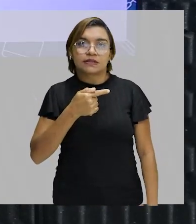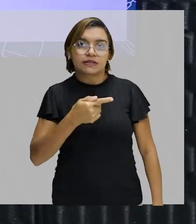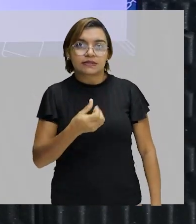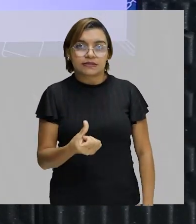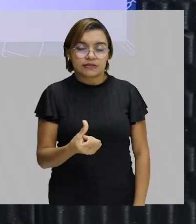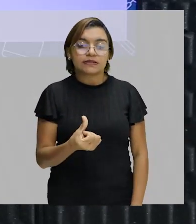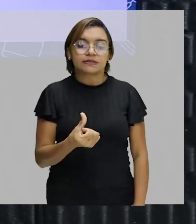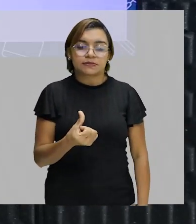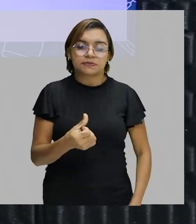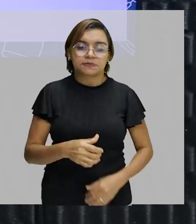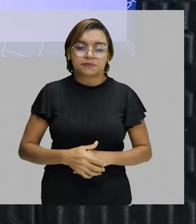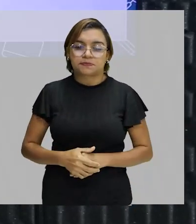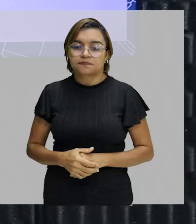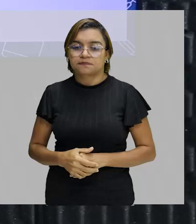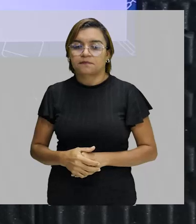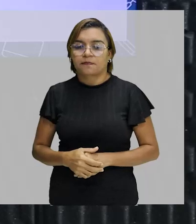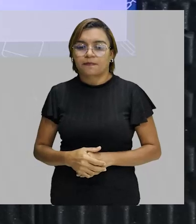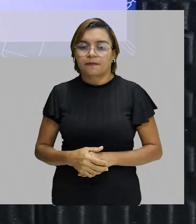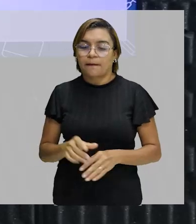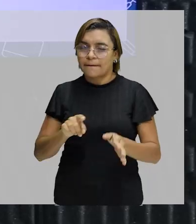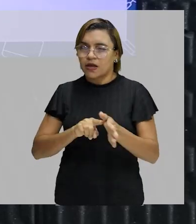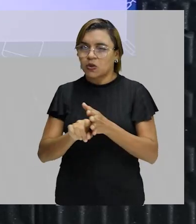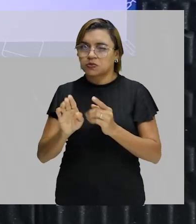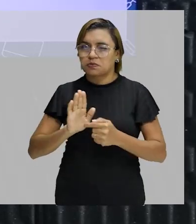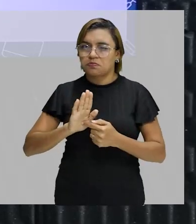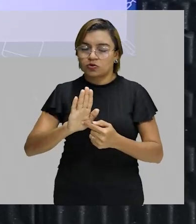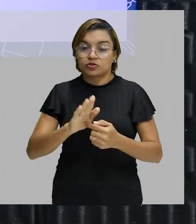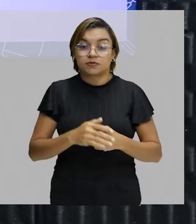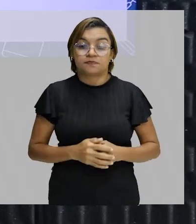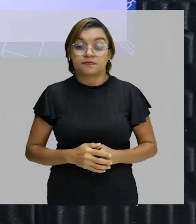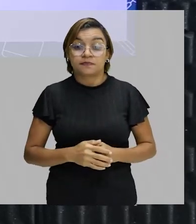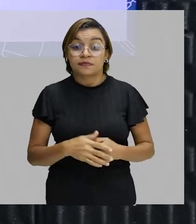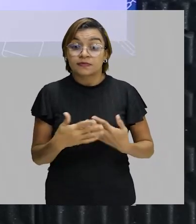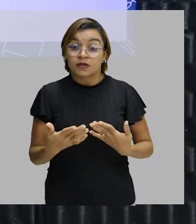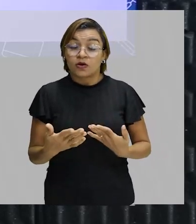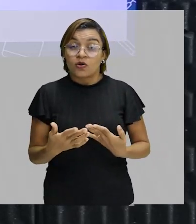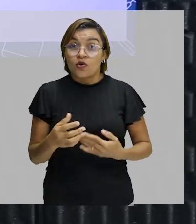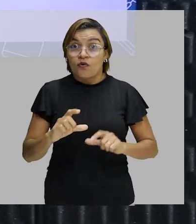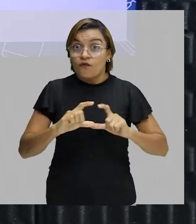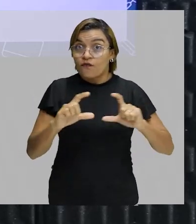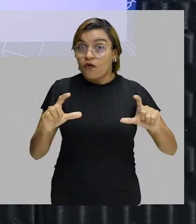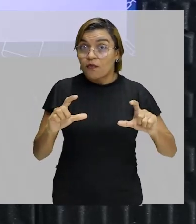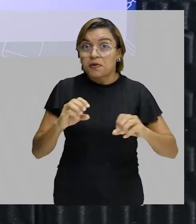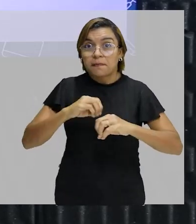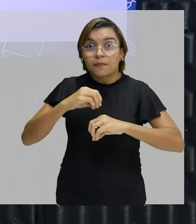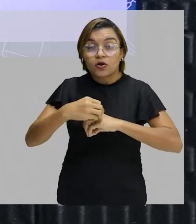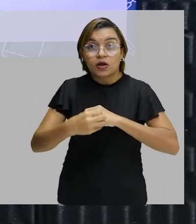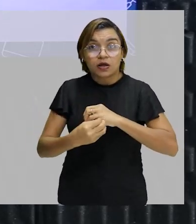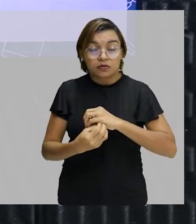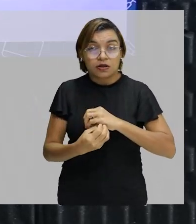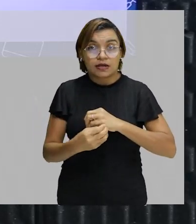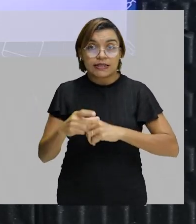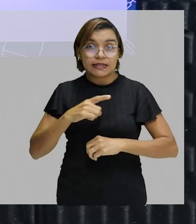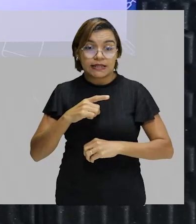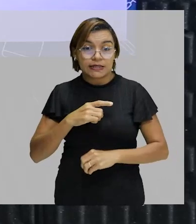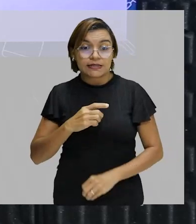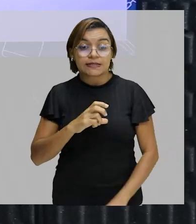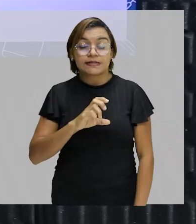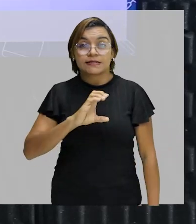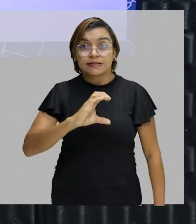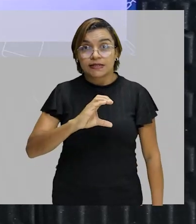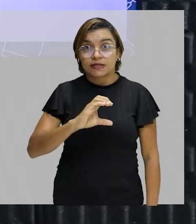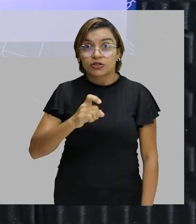certo? Informação da questão. Considerando que sua forma molecular seja